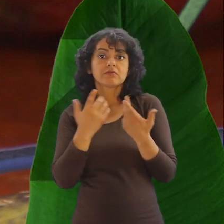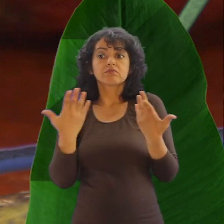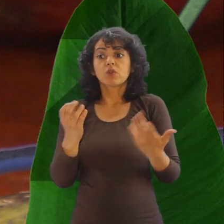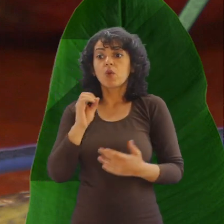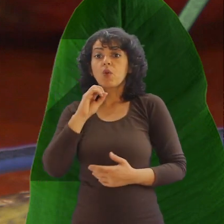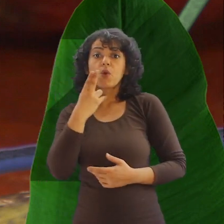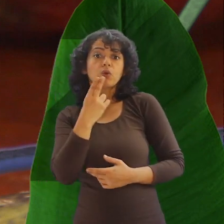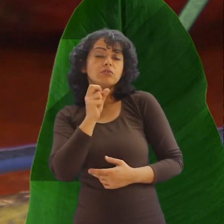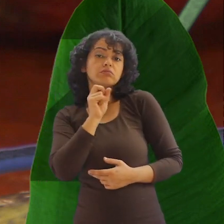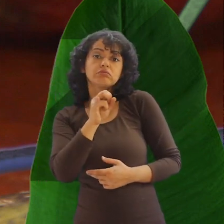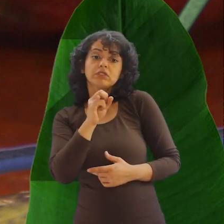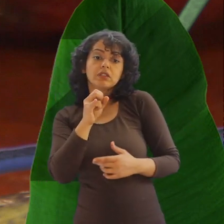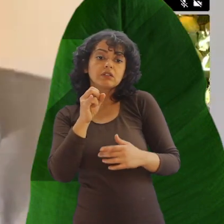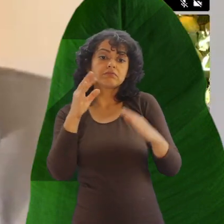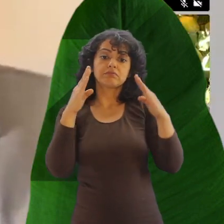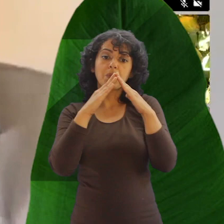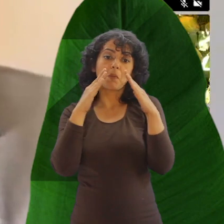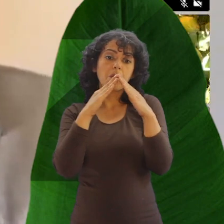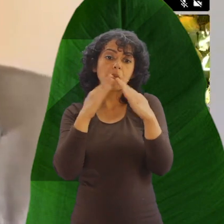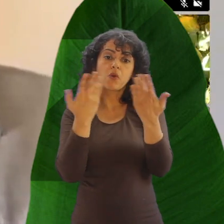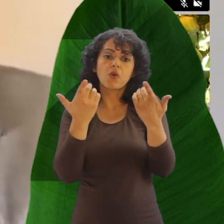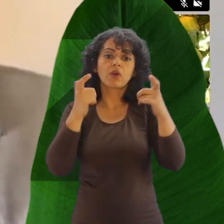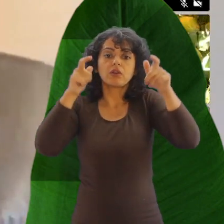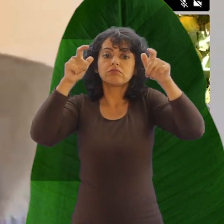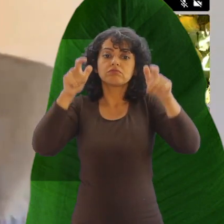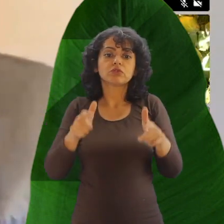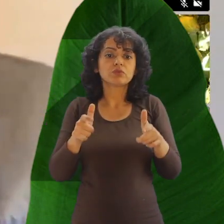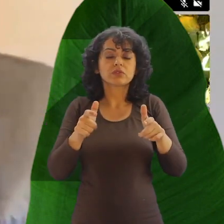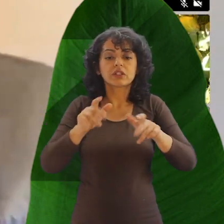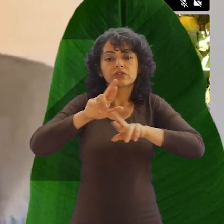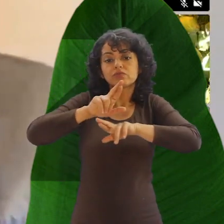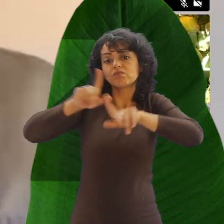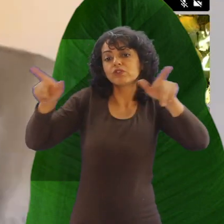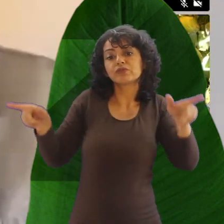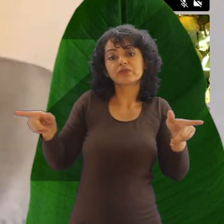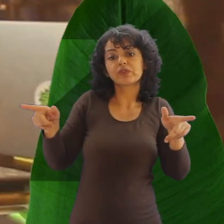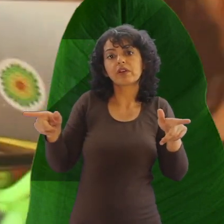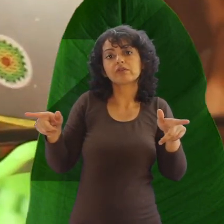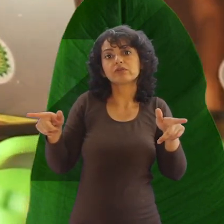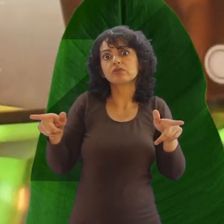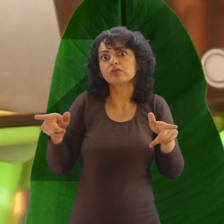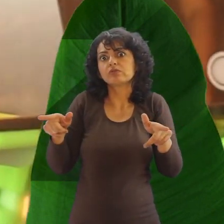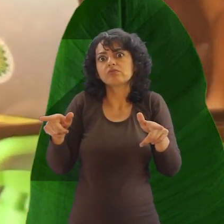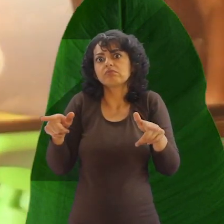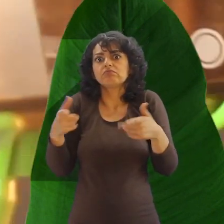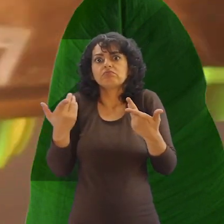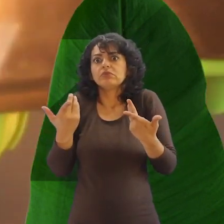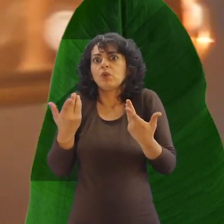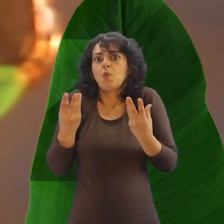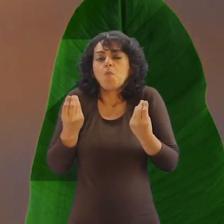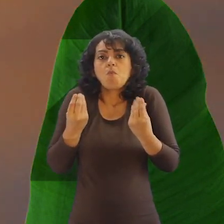vive num país super quente, você vai ter outros hábitos e construir